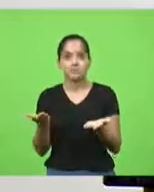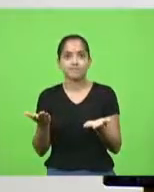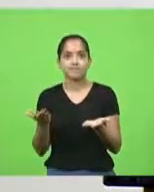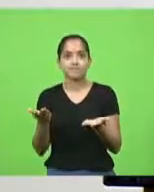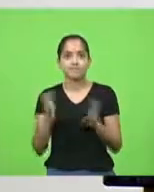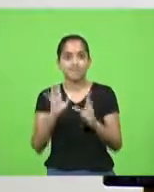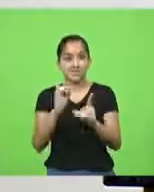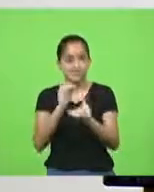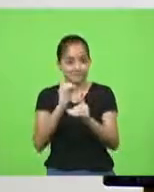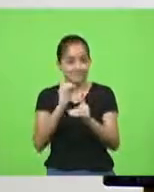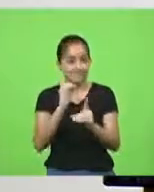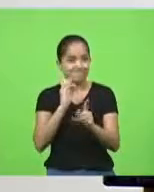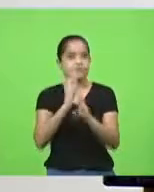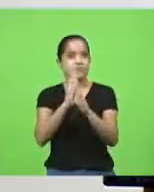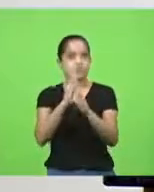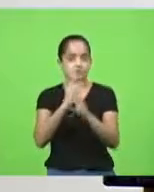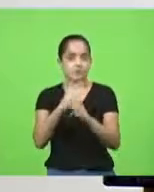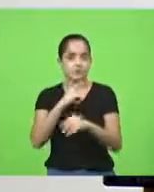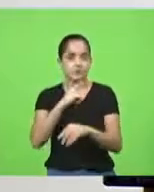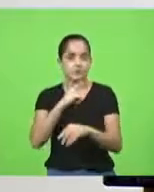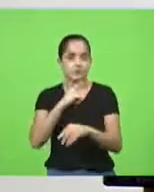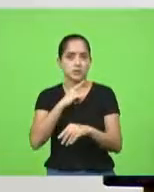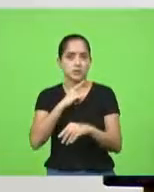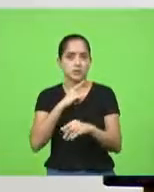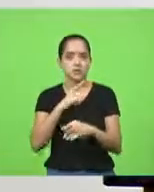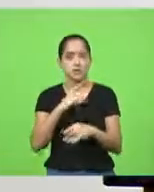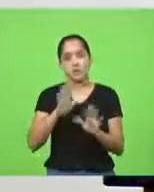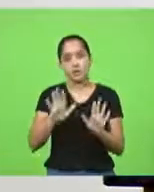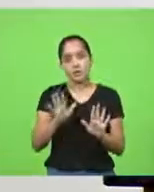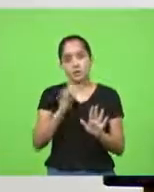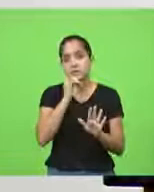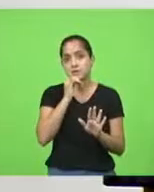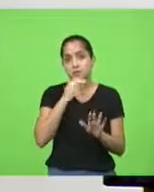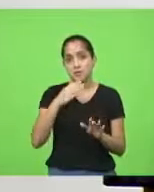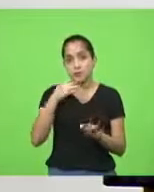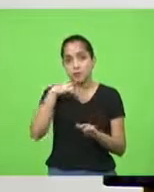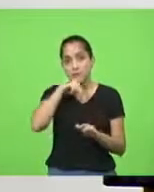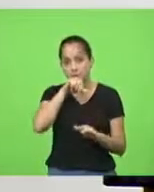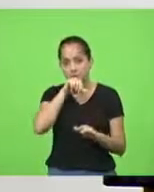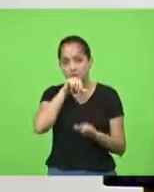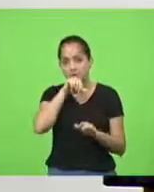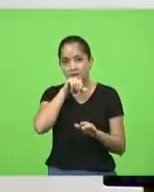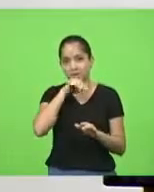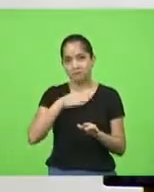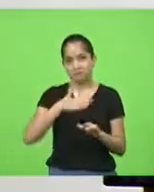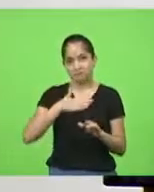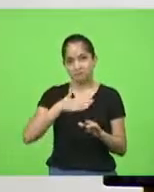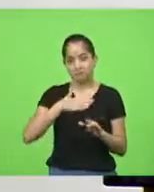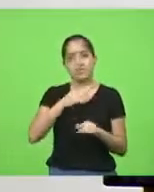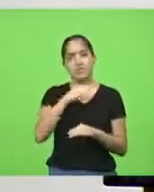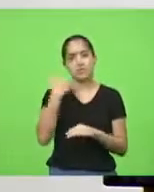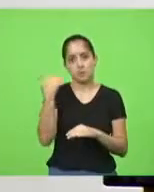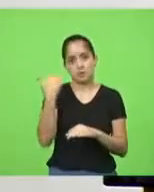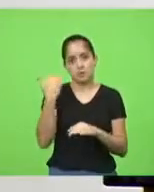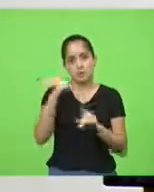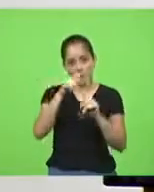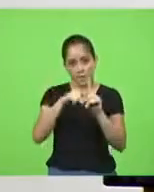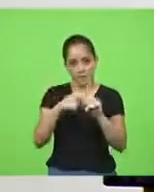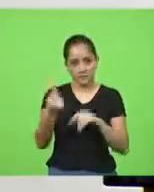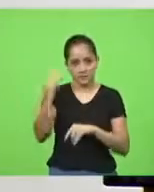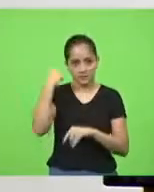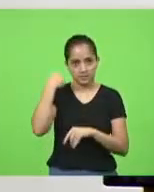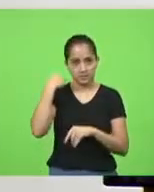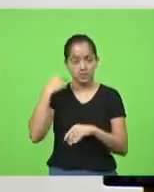detectados a Covid. Vou falar da minha mãe, que faz um mês que morreu. Minha mãe foi para o hospital